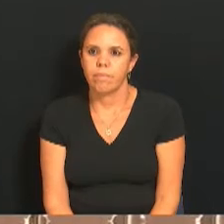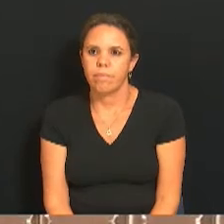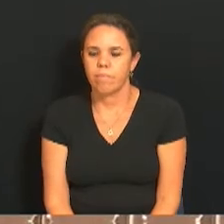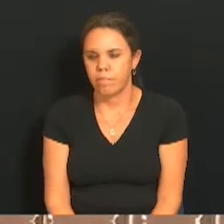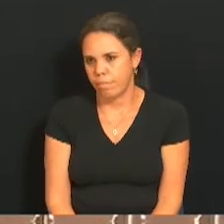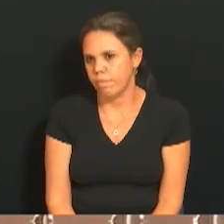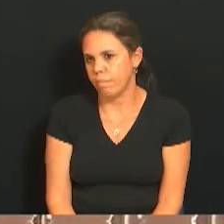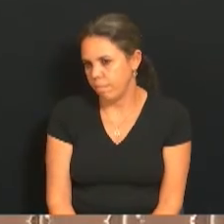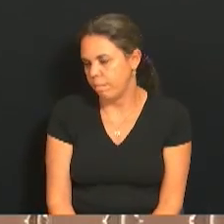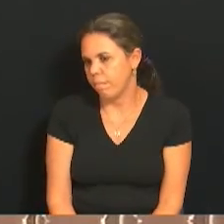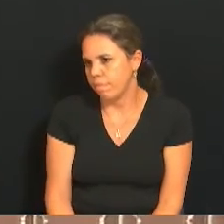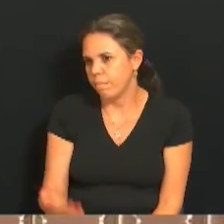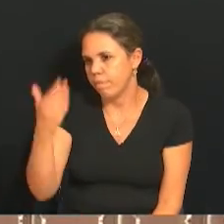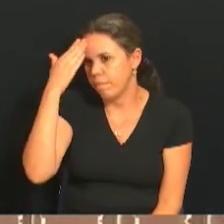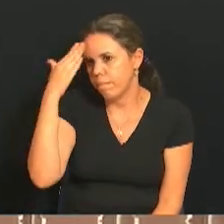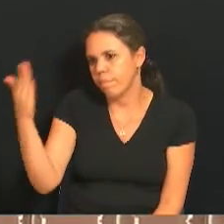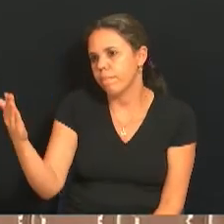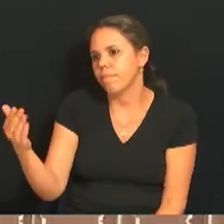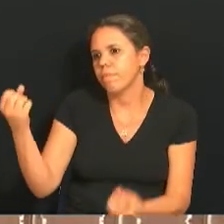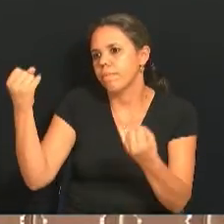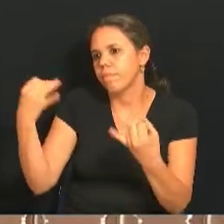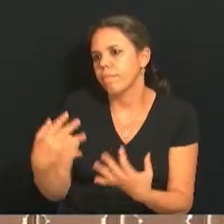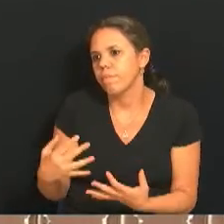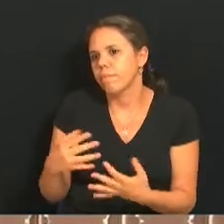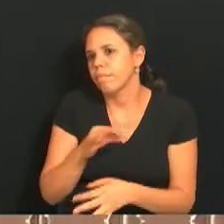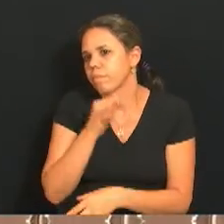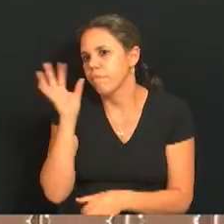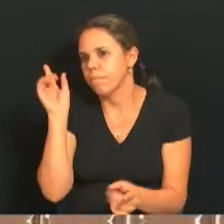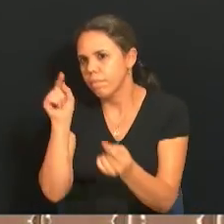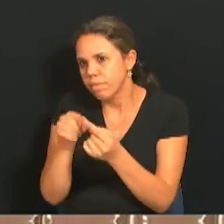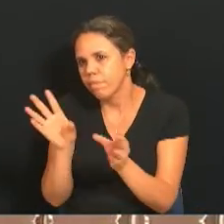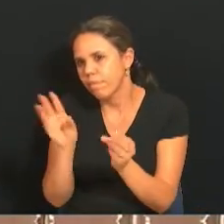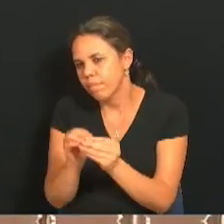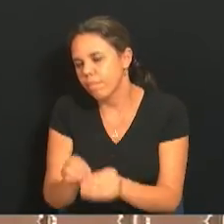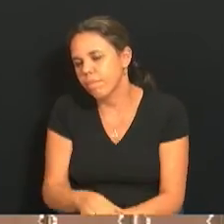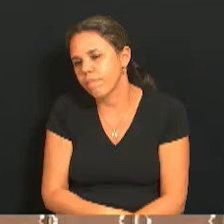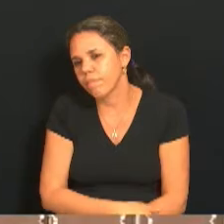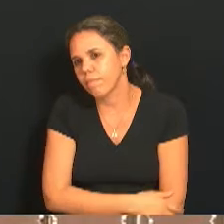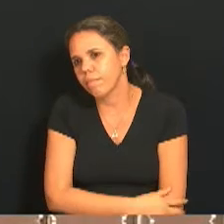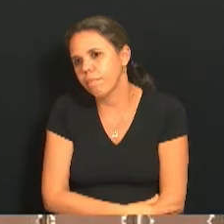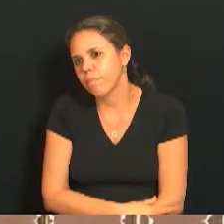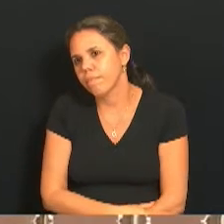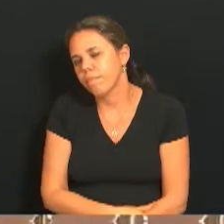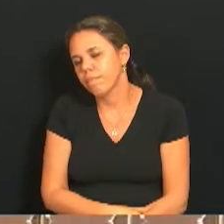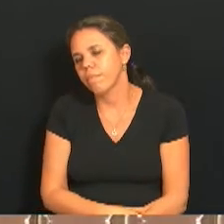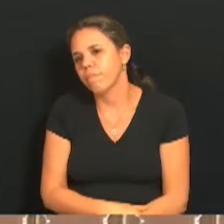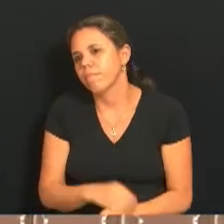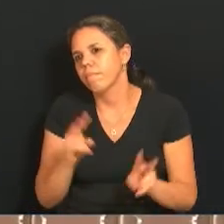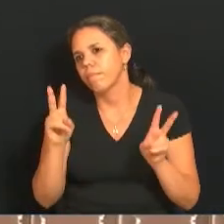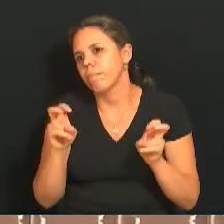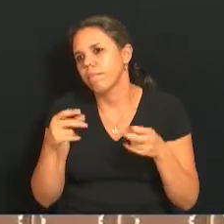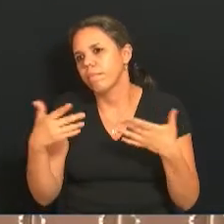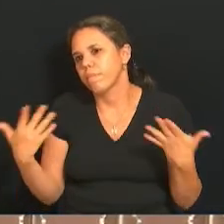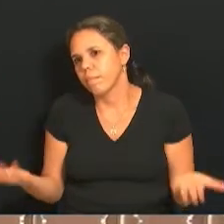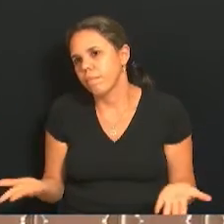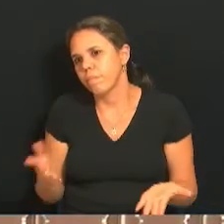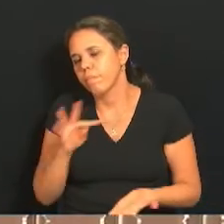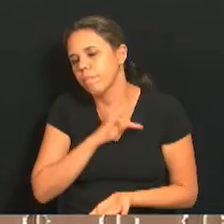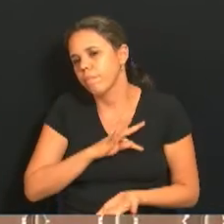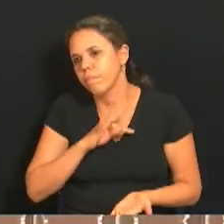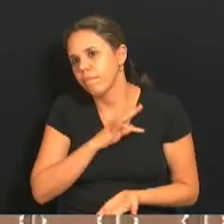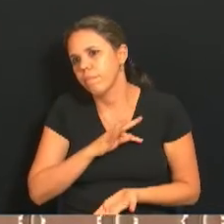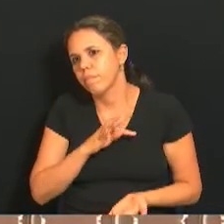Doutor, agradeço a fala da senhora. A senhora foi bem objetiva já, né? Até essas questões aí de técnicas